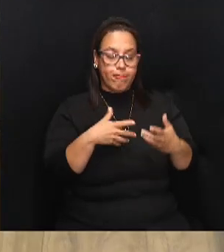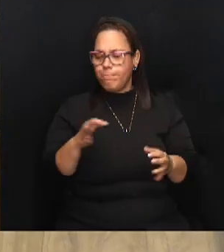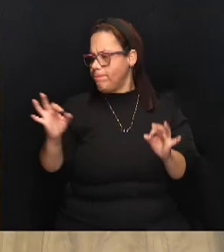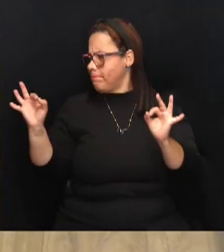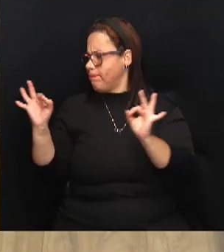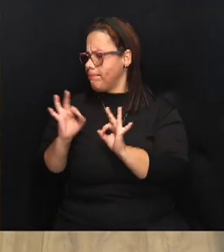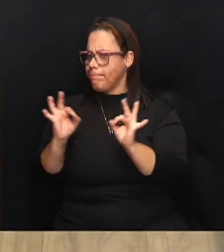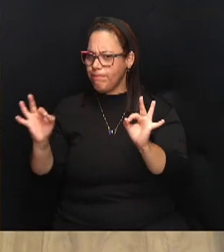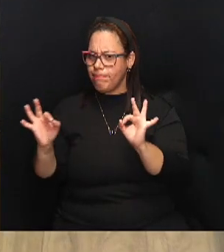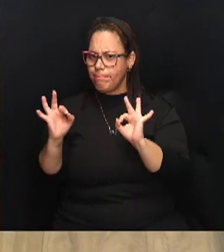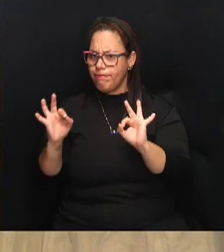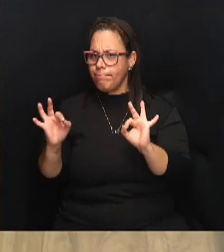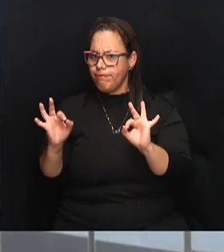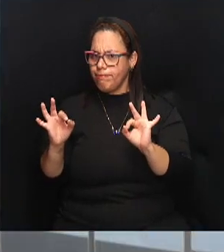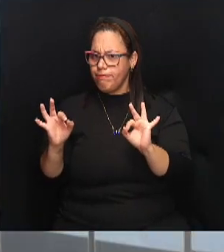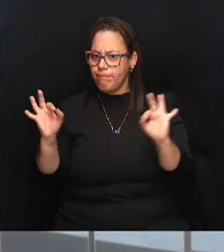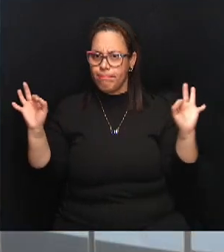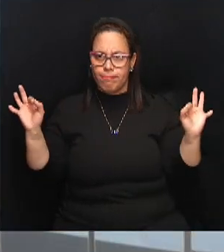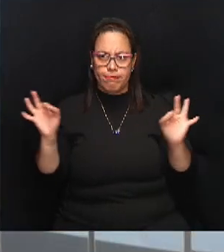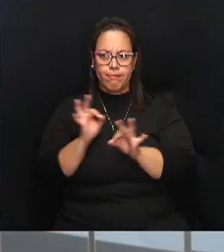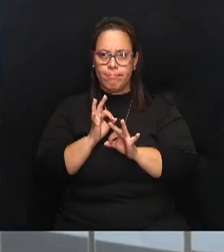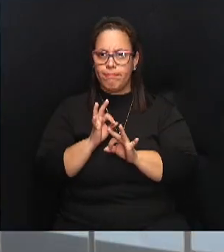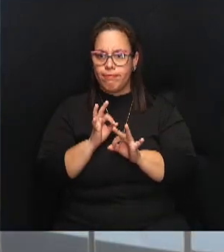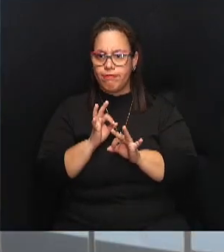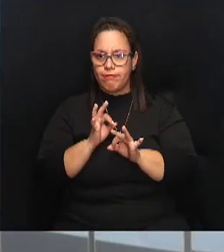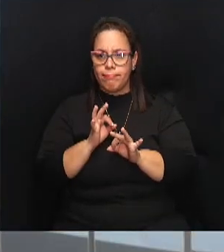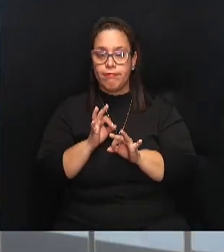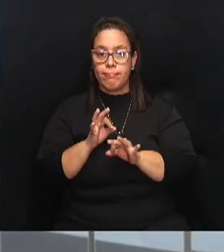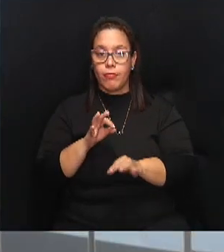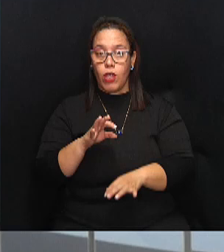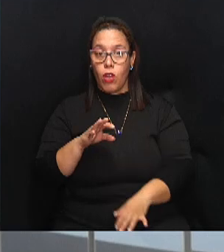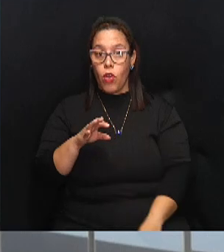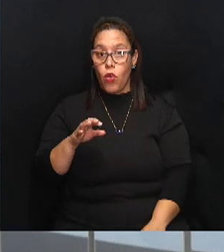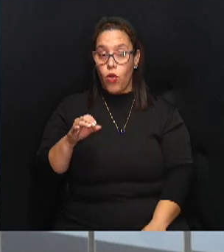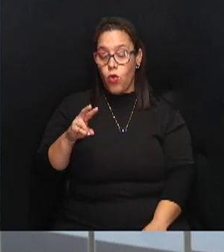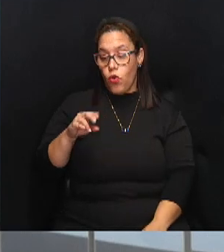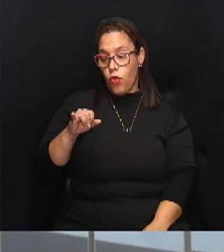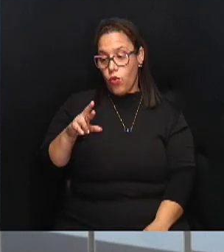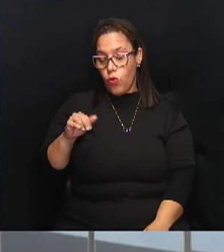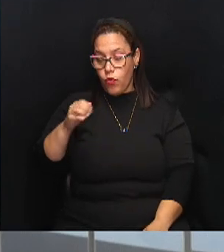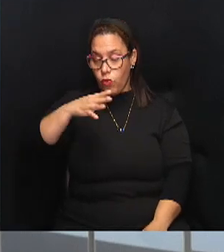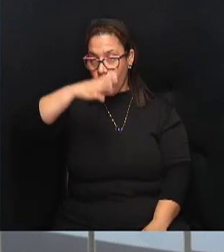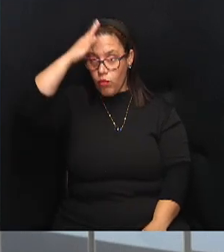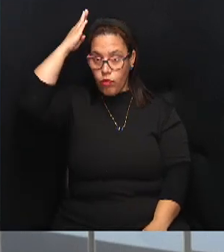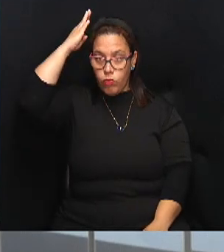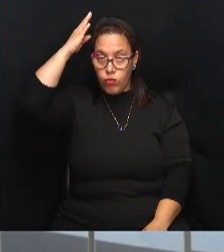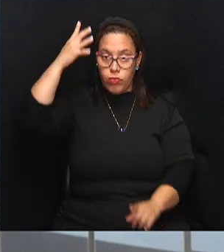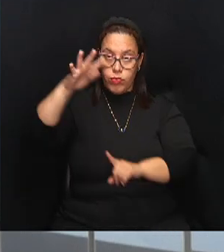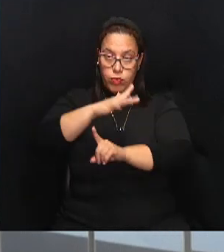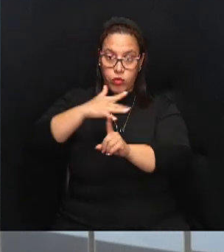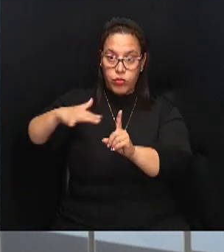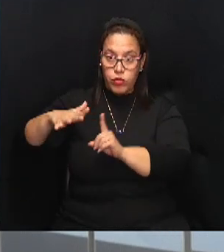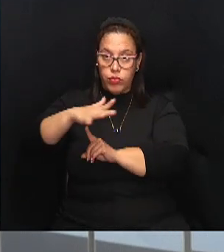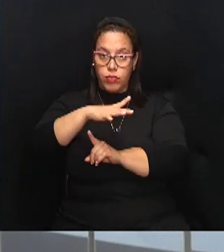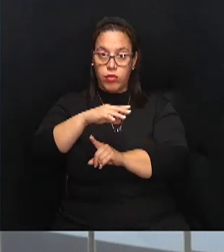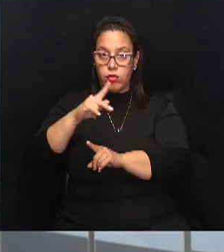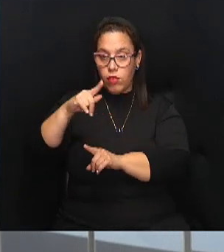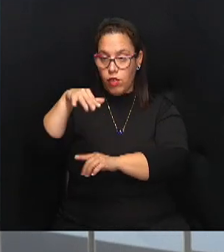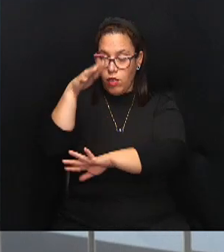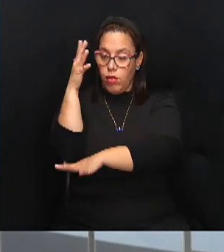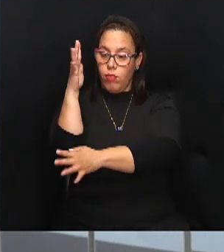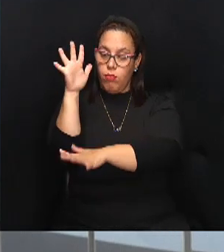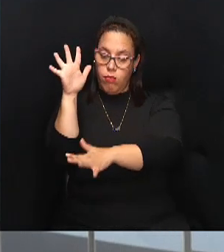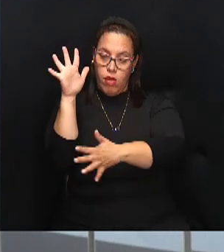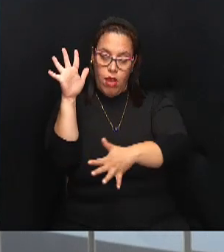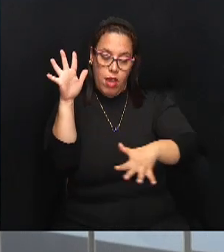A gente tem tanto, né, o policiamento de área, o bombeiro, ambiental também nos parques estaduais